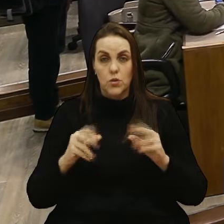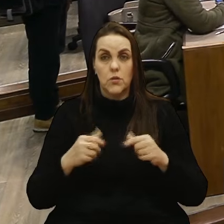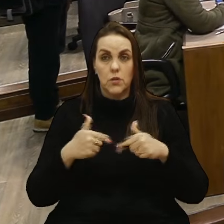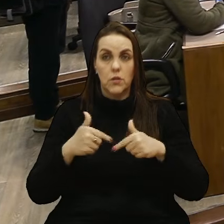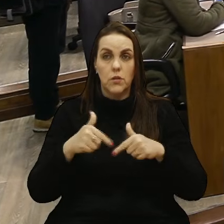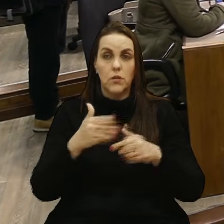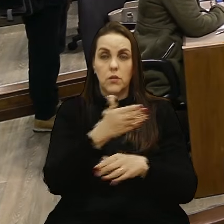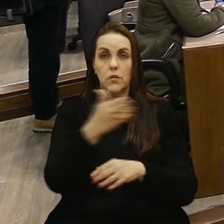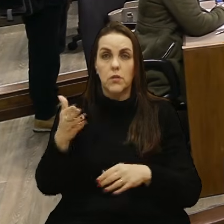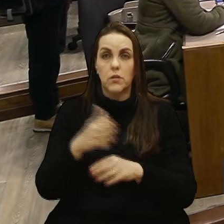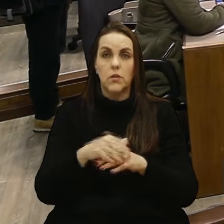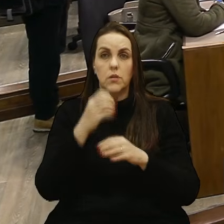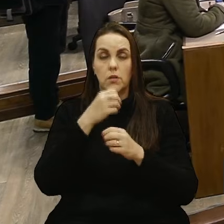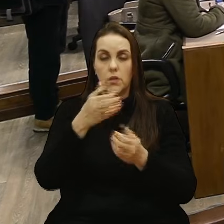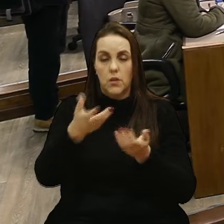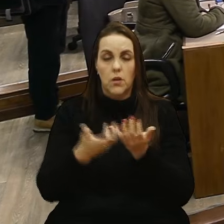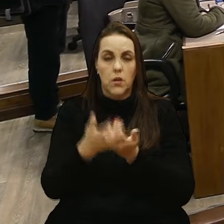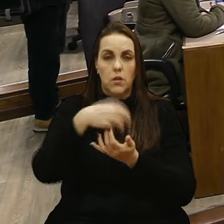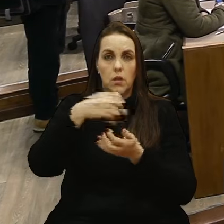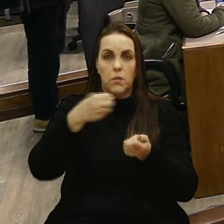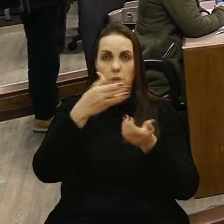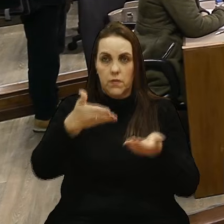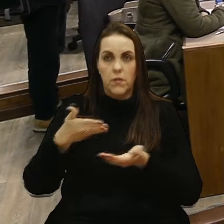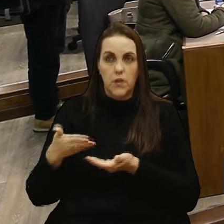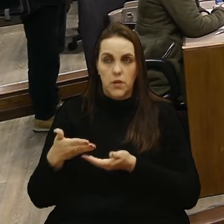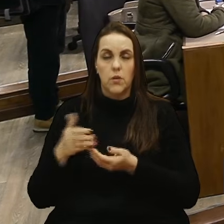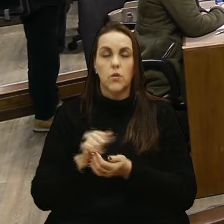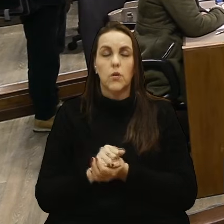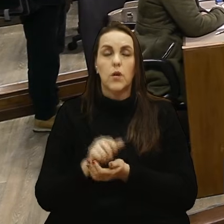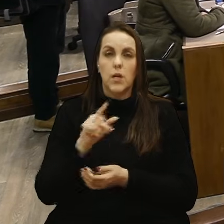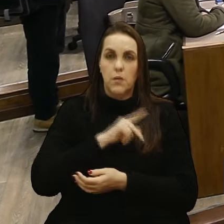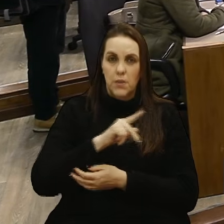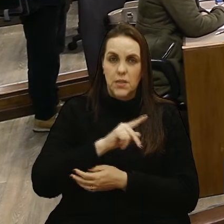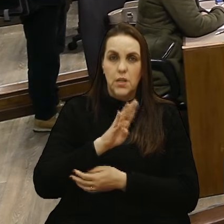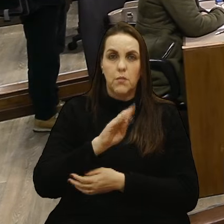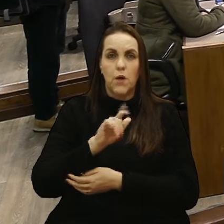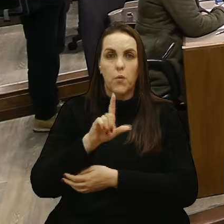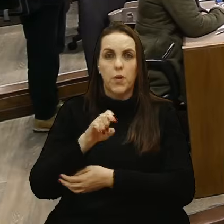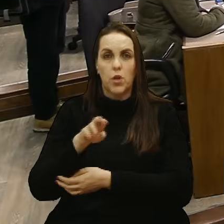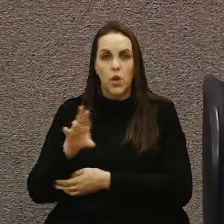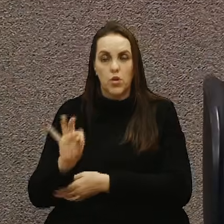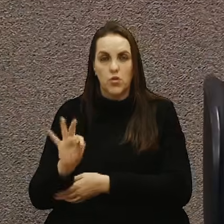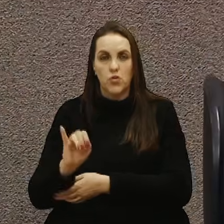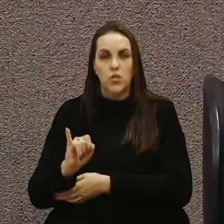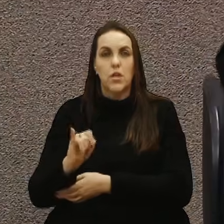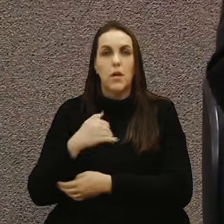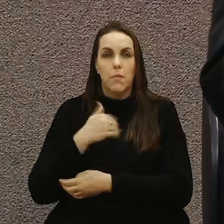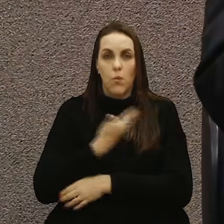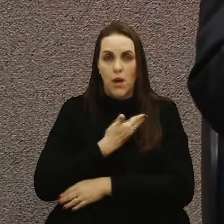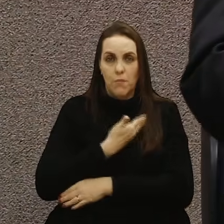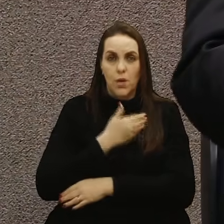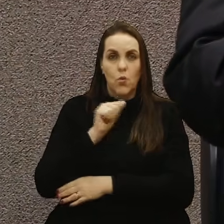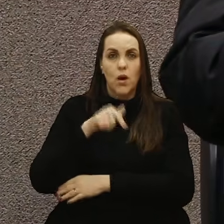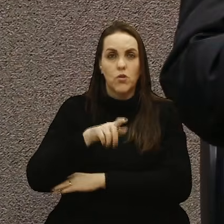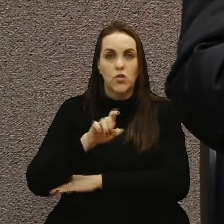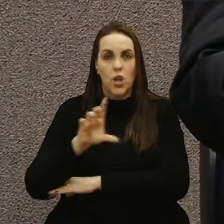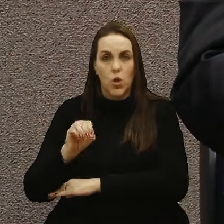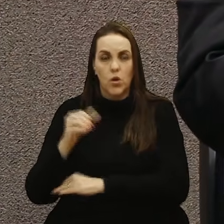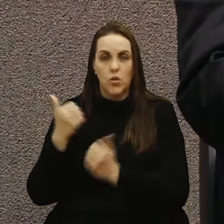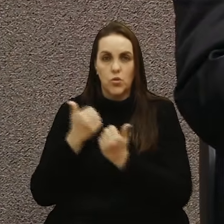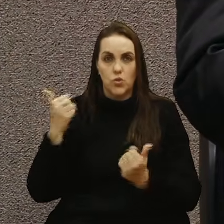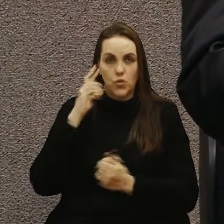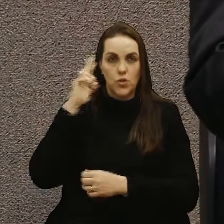Presidente Balbinotti, meu amigo Ângelo, diretor. Mas aqui eu vou ser...